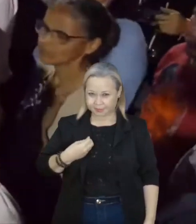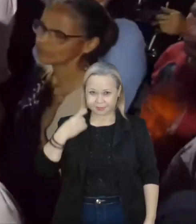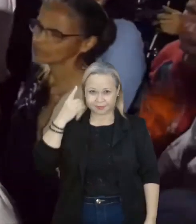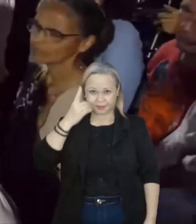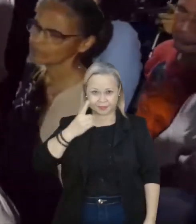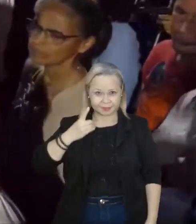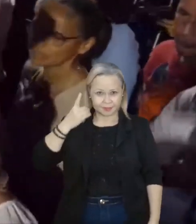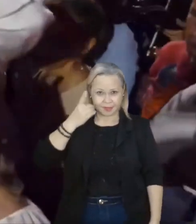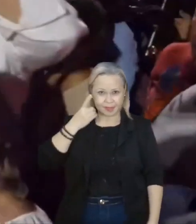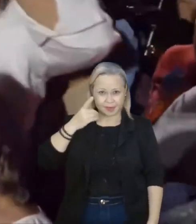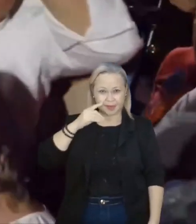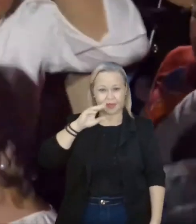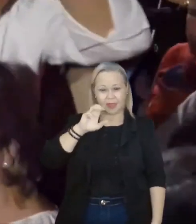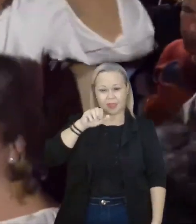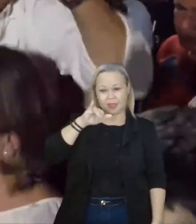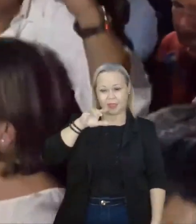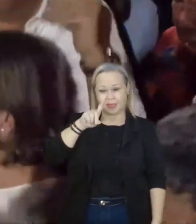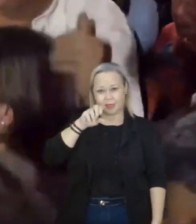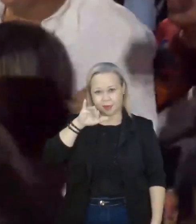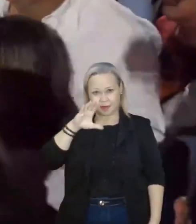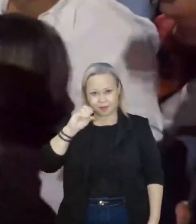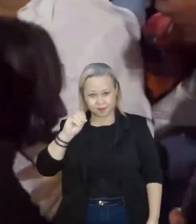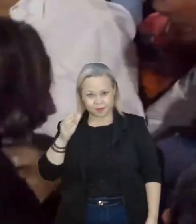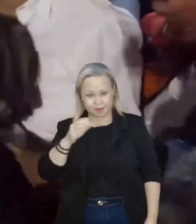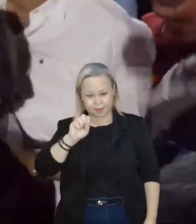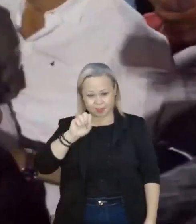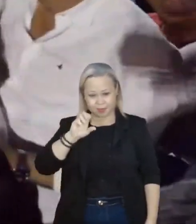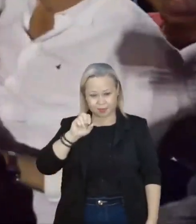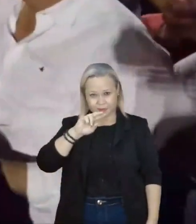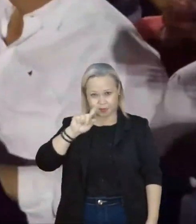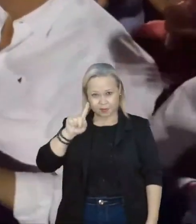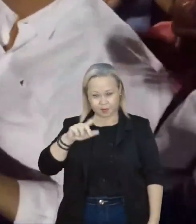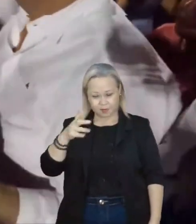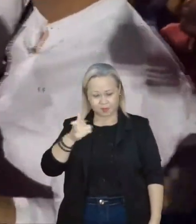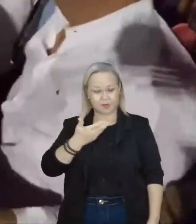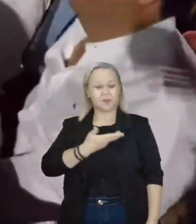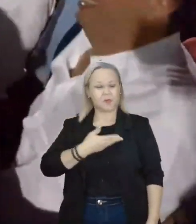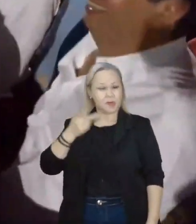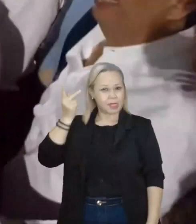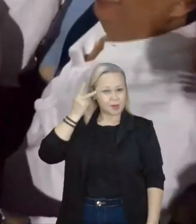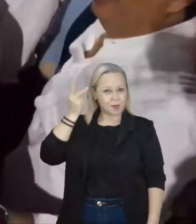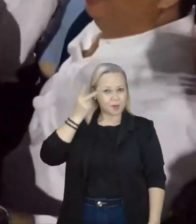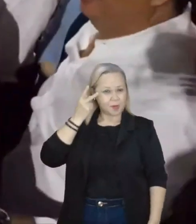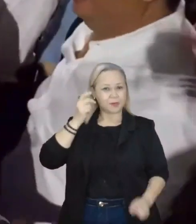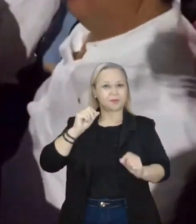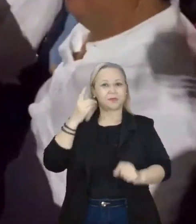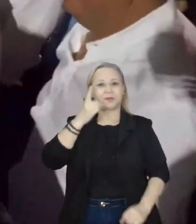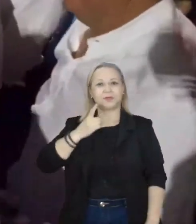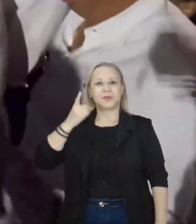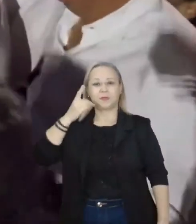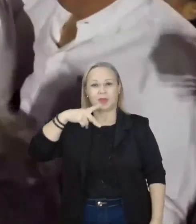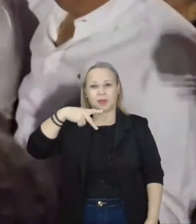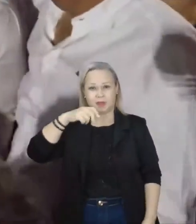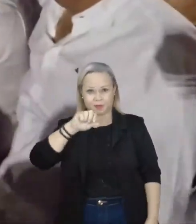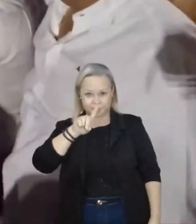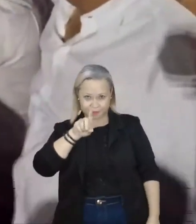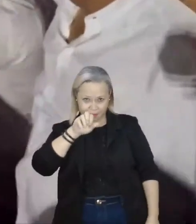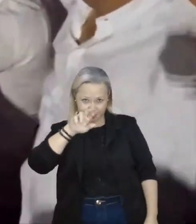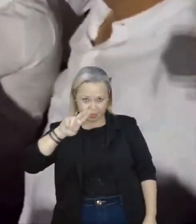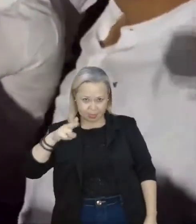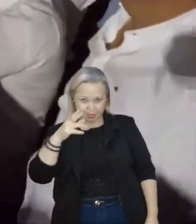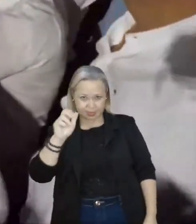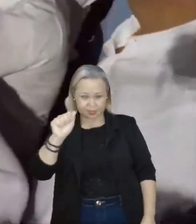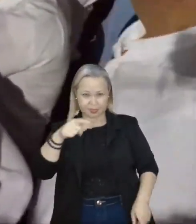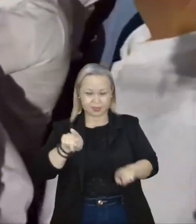deputado Emídio Souza, que está aqui, nosso companheiro de São Paulo, deputado Padilha, que está aqui